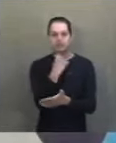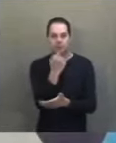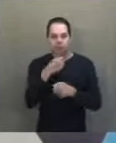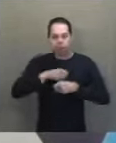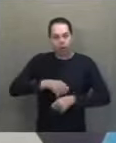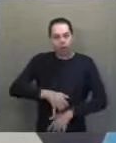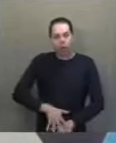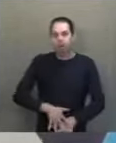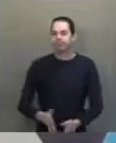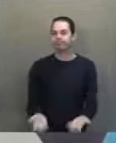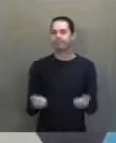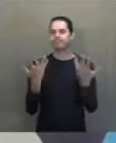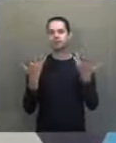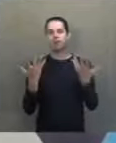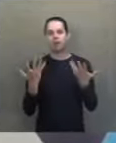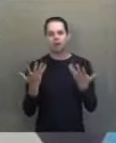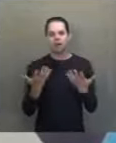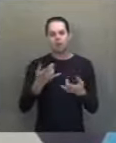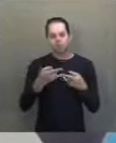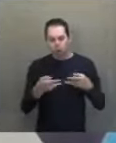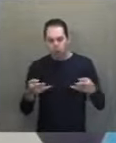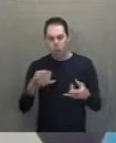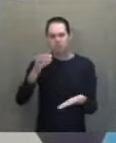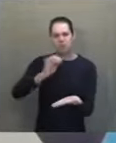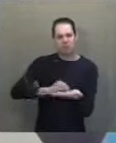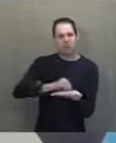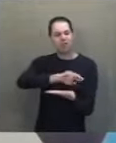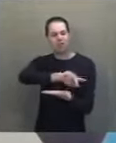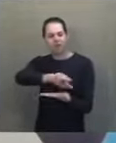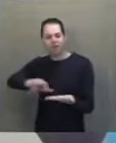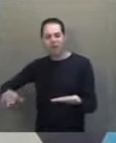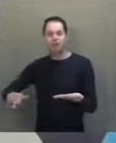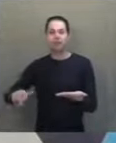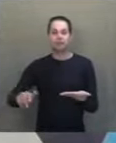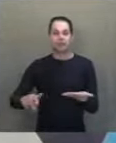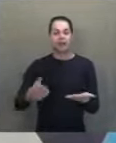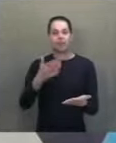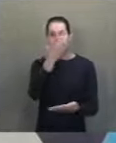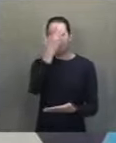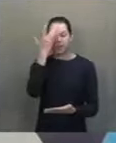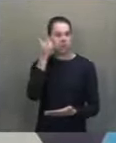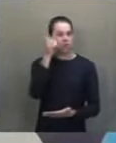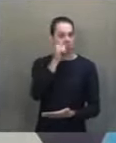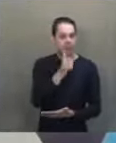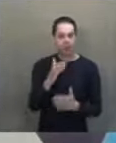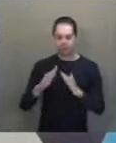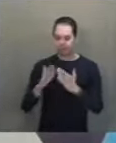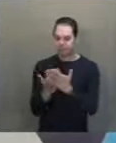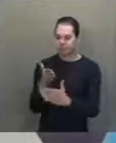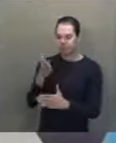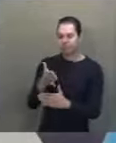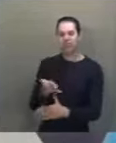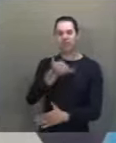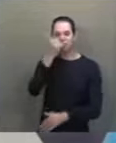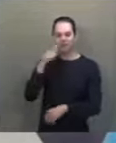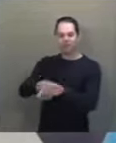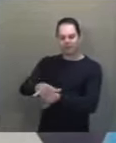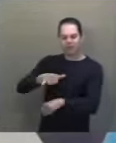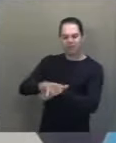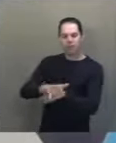chocante. A falta de absorvente presente afeta a frequência na escola e o convívio social